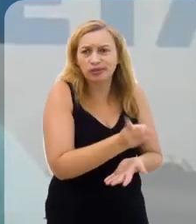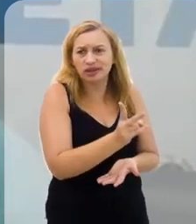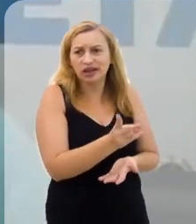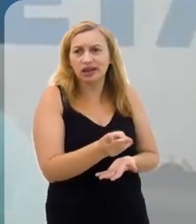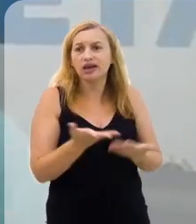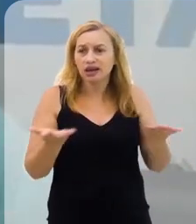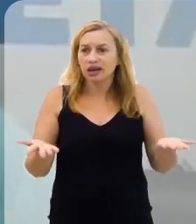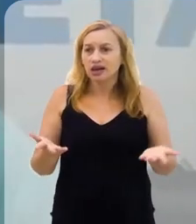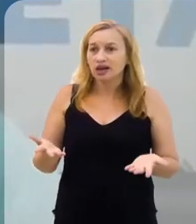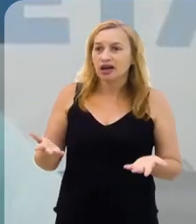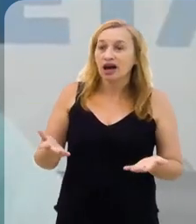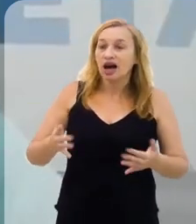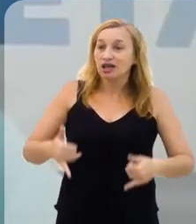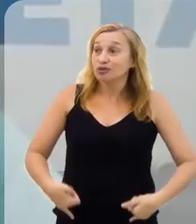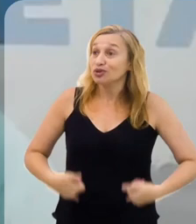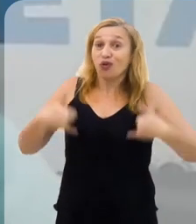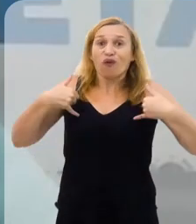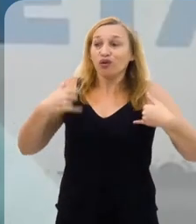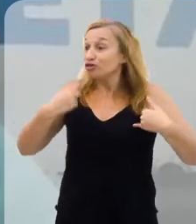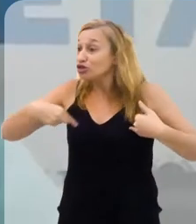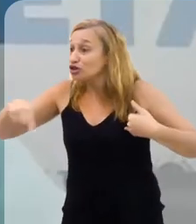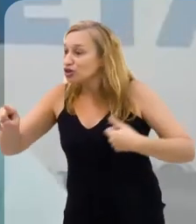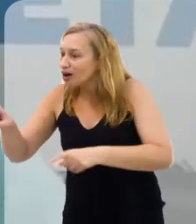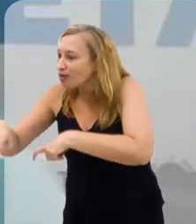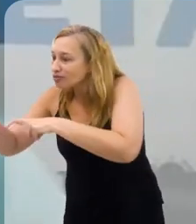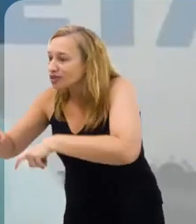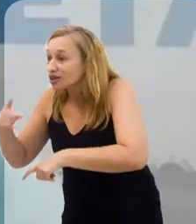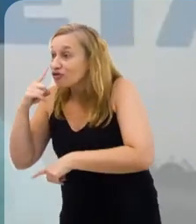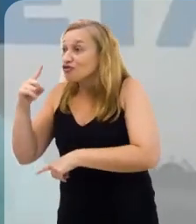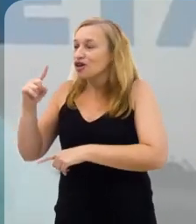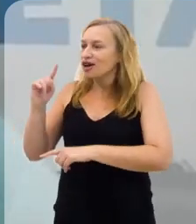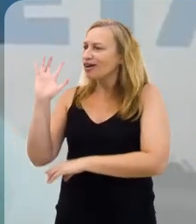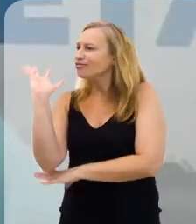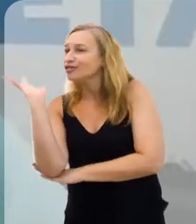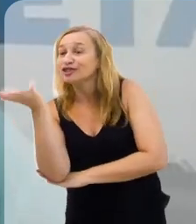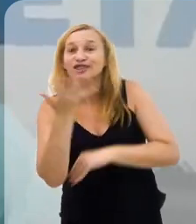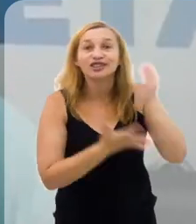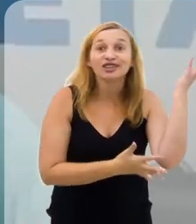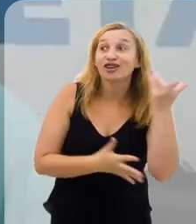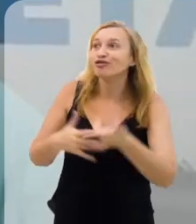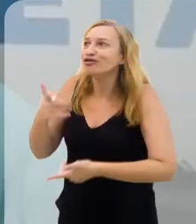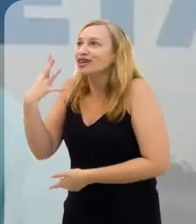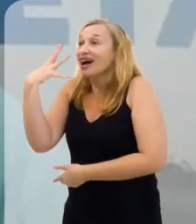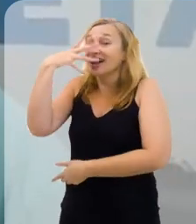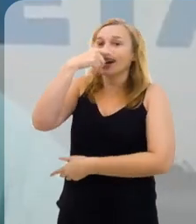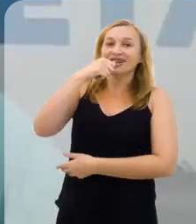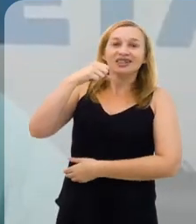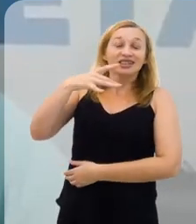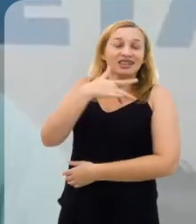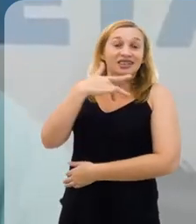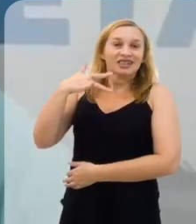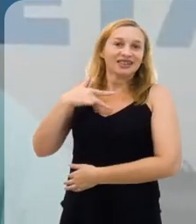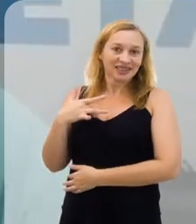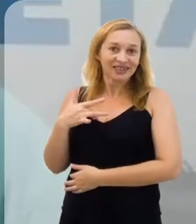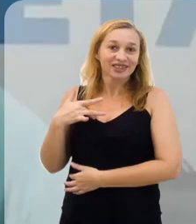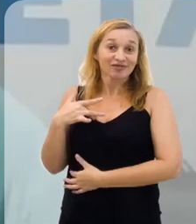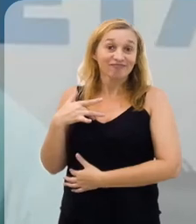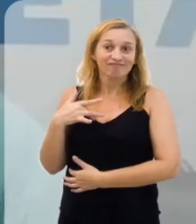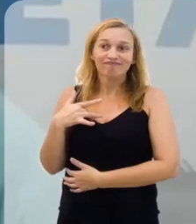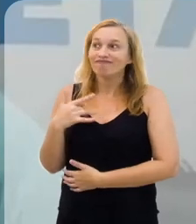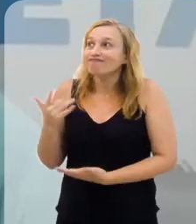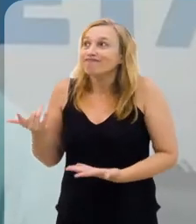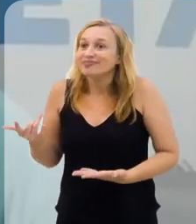né, grosseiramente falando. Né? Ela até disse que as pessoas se orgulham de ir lá, né, e são estimuladas, porque é um